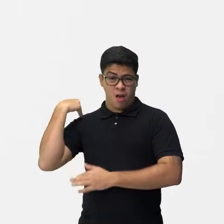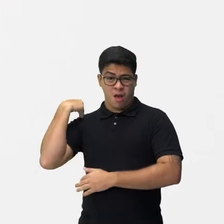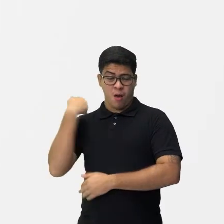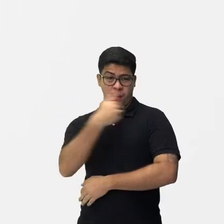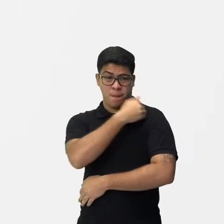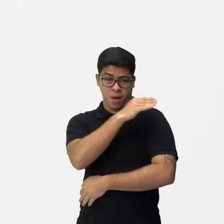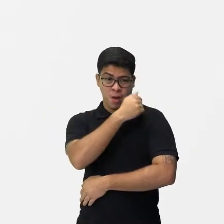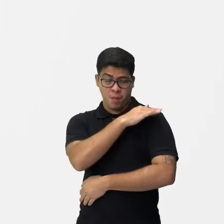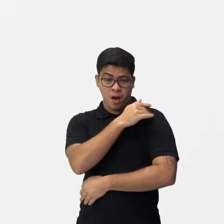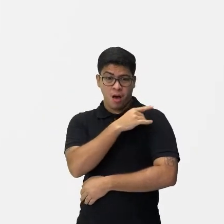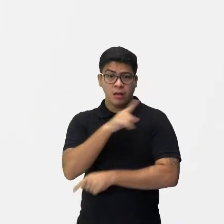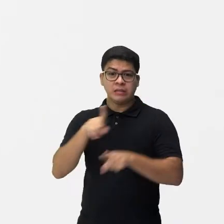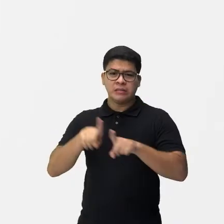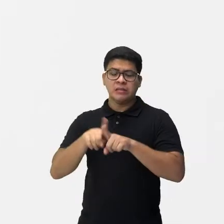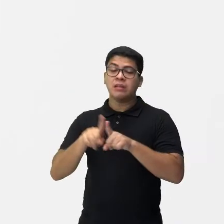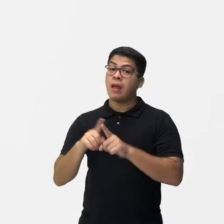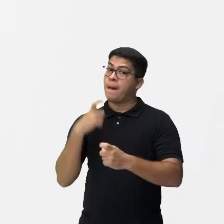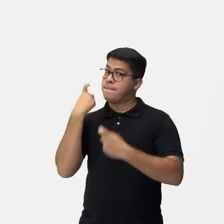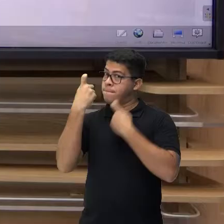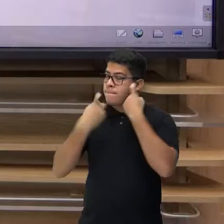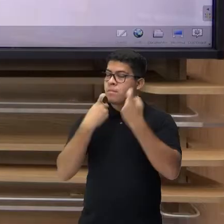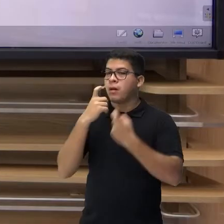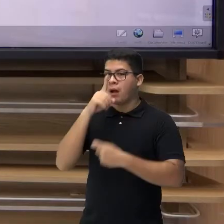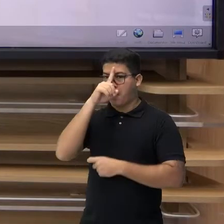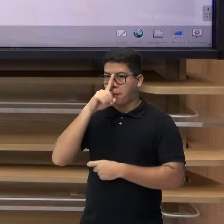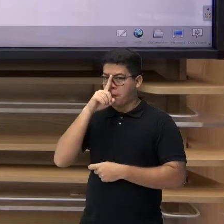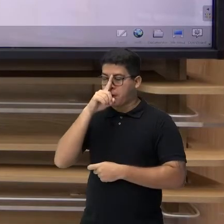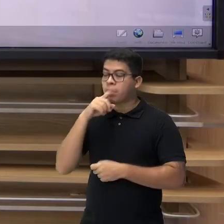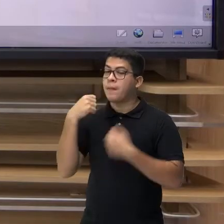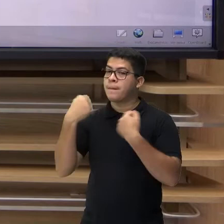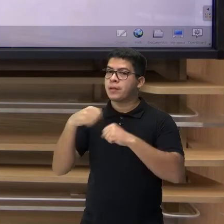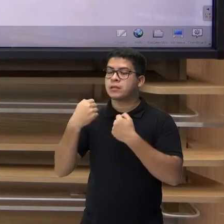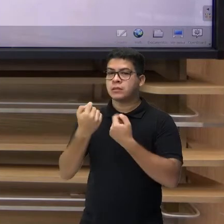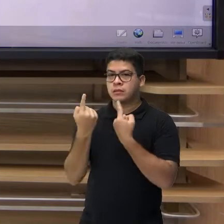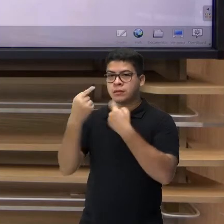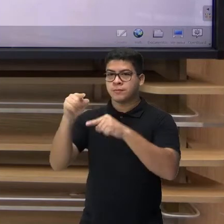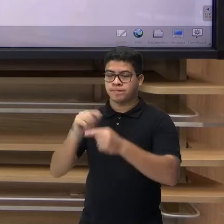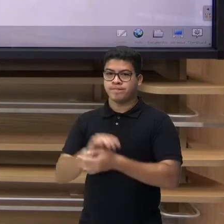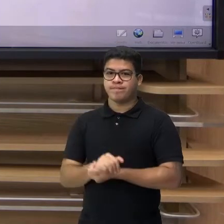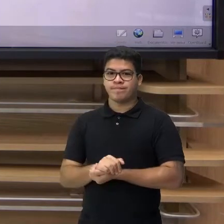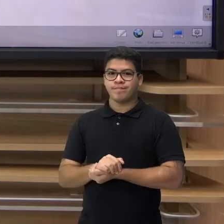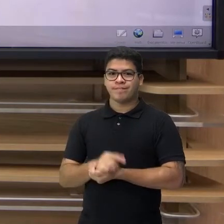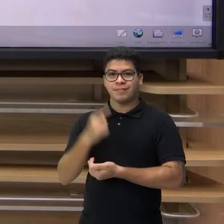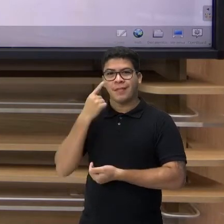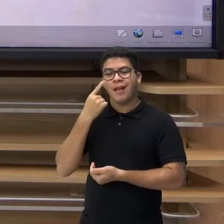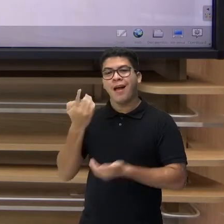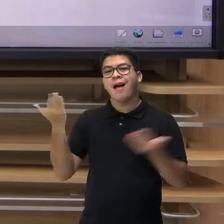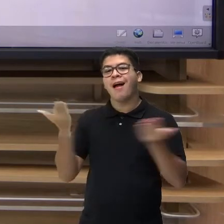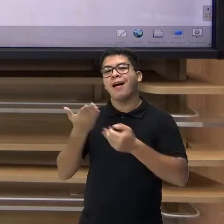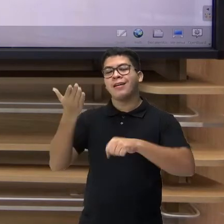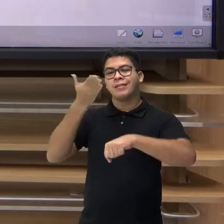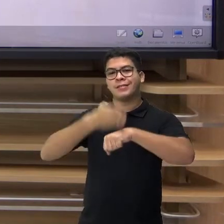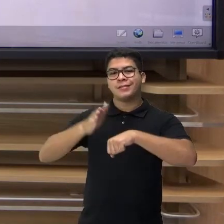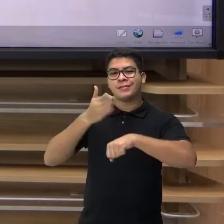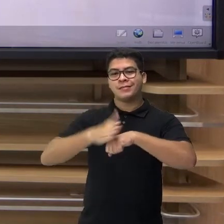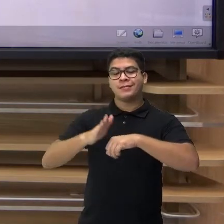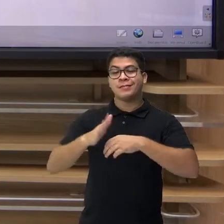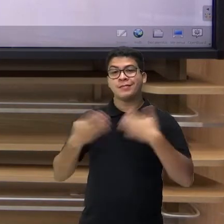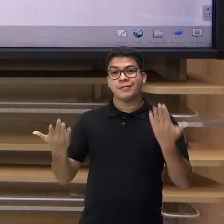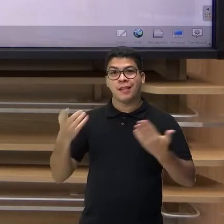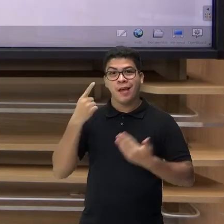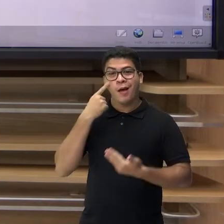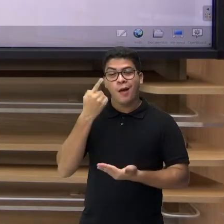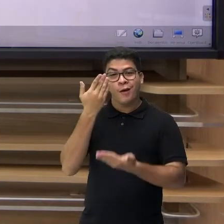algo bastante perigoso e que deve ser combatido. Então agora a gente vai colocar aí o nosso conhecimento em prática, né? Nós vamos